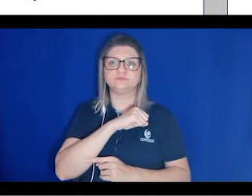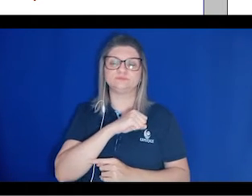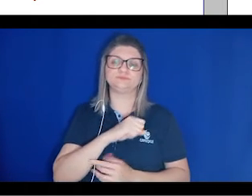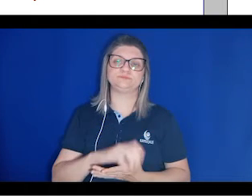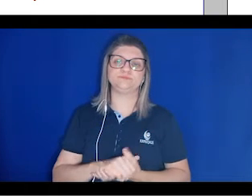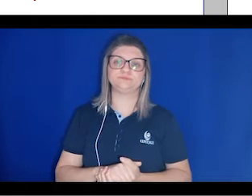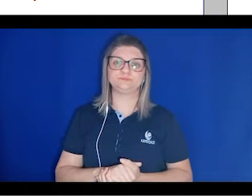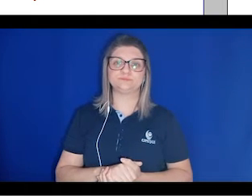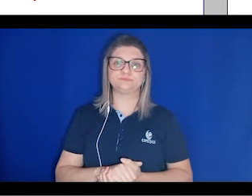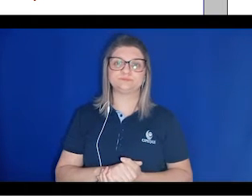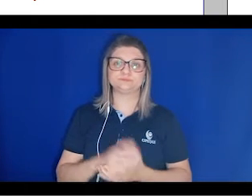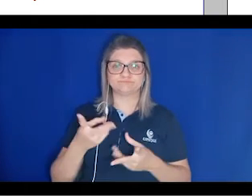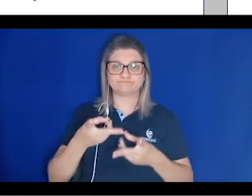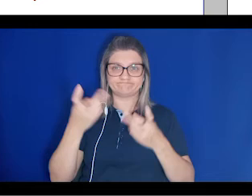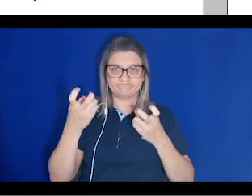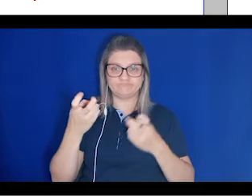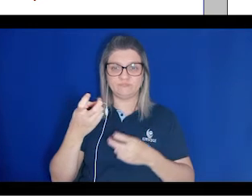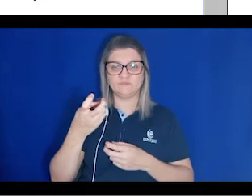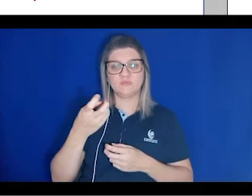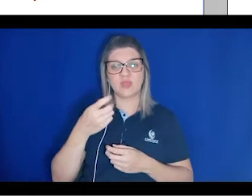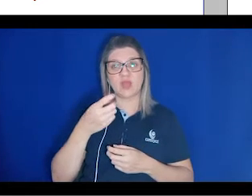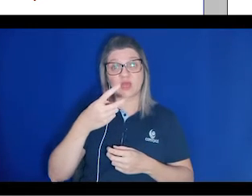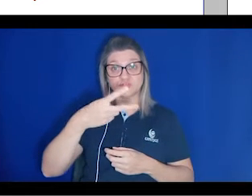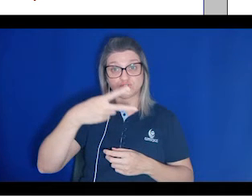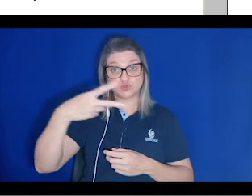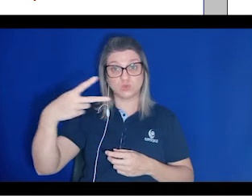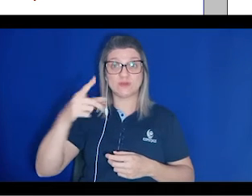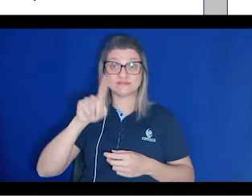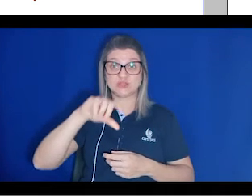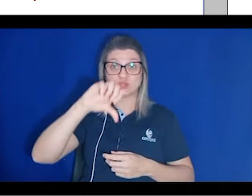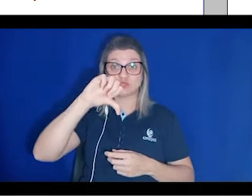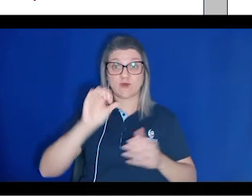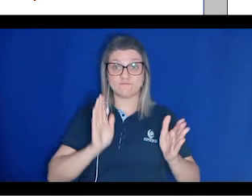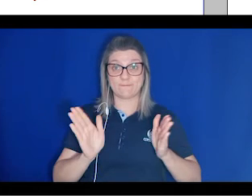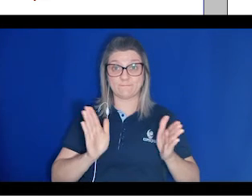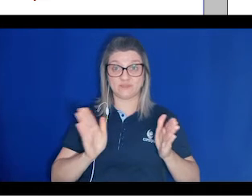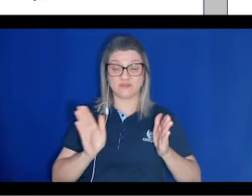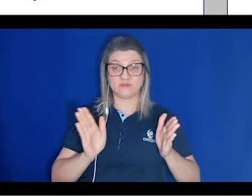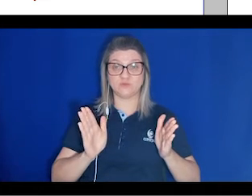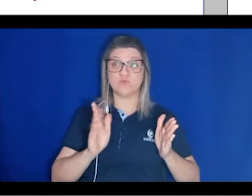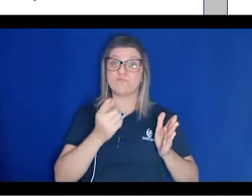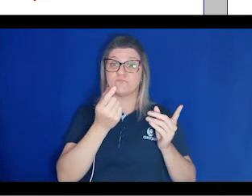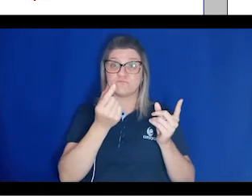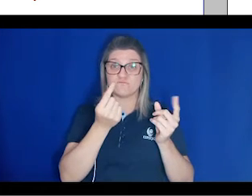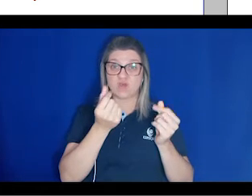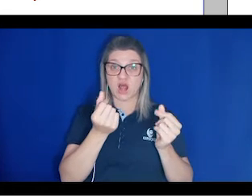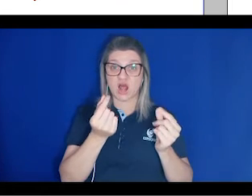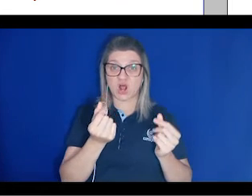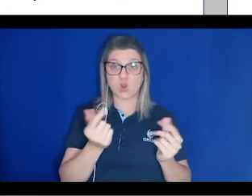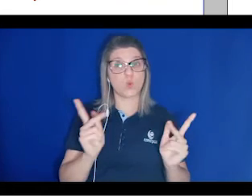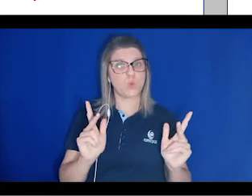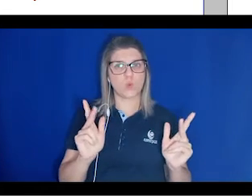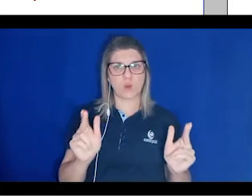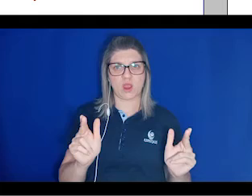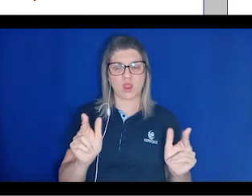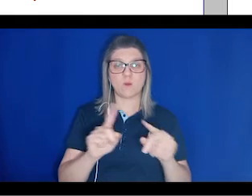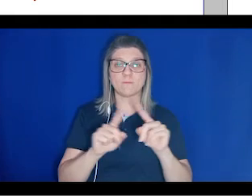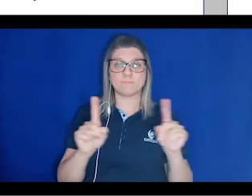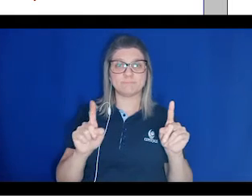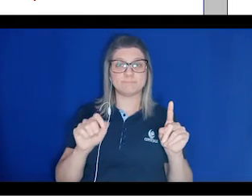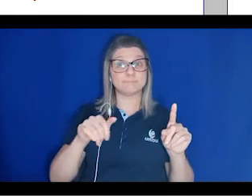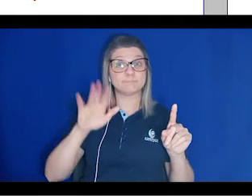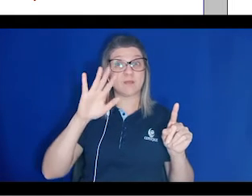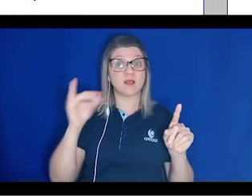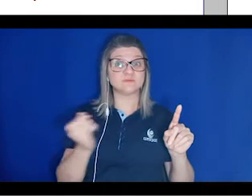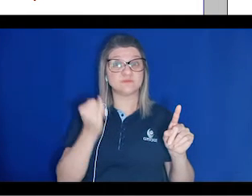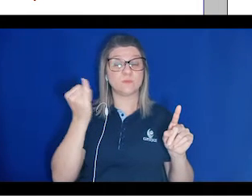inicializando. Percebam, as duas são de 9 períodos, pegam os mesmos valores, só são dados pesos diferentes para